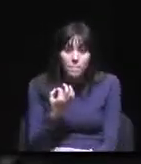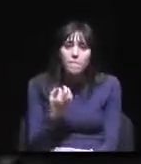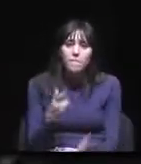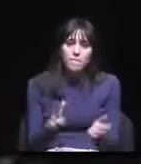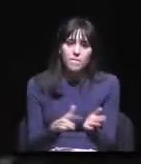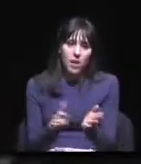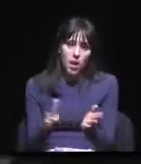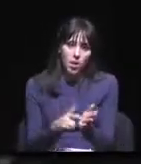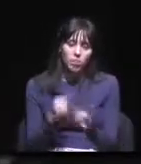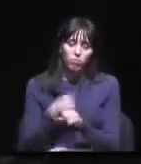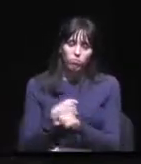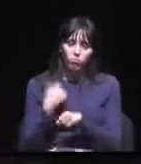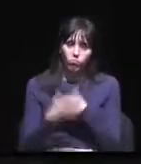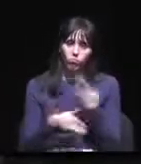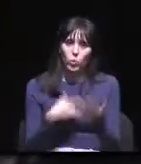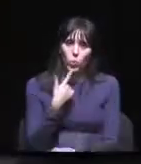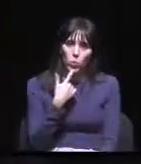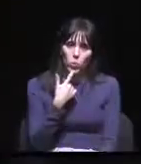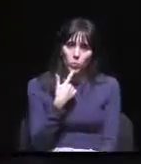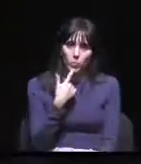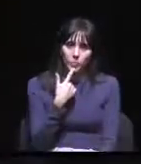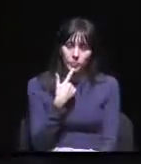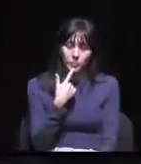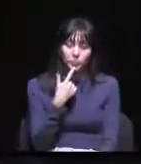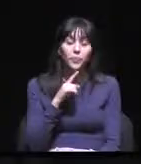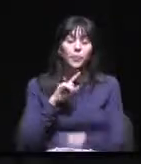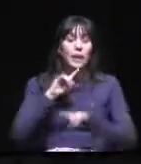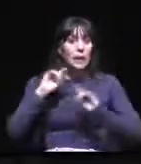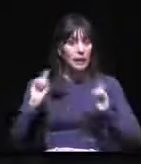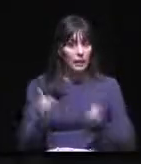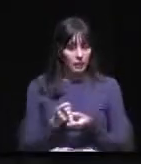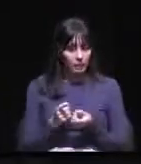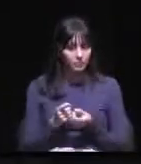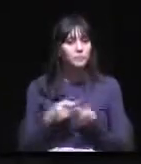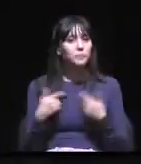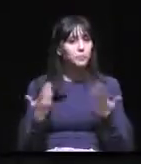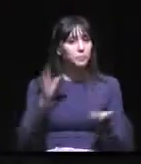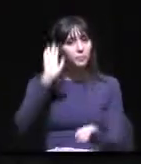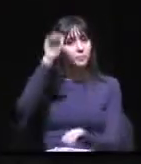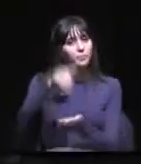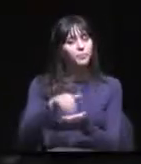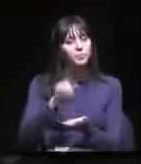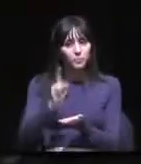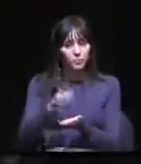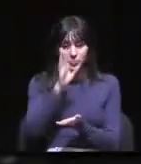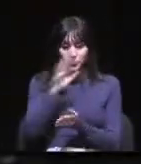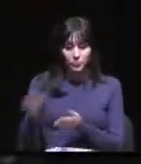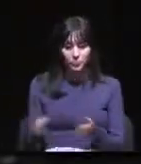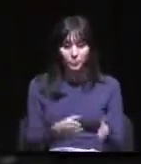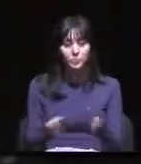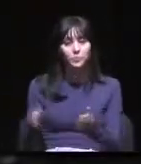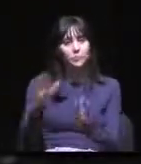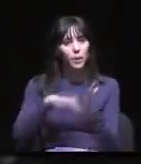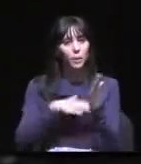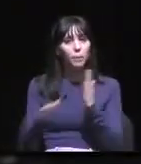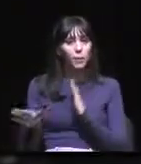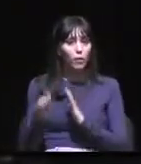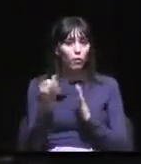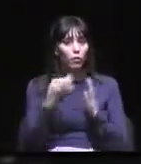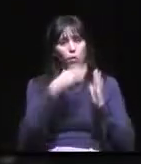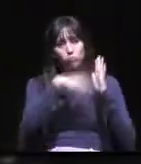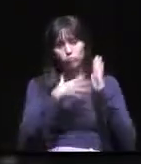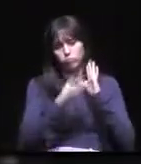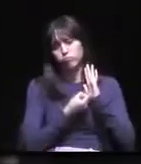temos muito a fazer. Em síntese, o que é que se pode concluir? Se planos têm havido muitos, executá-los é